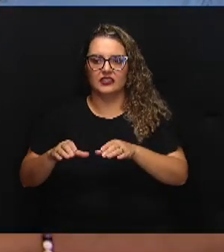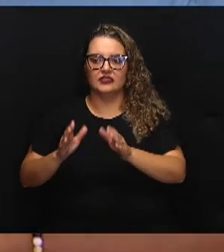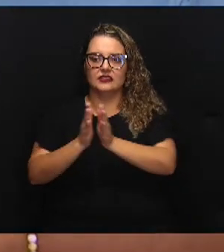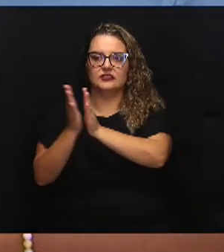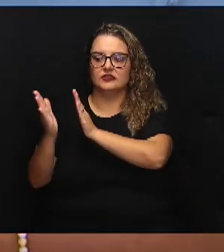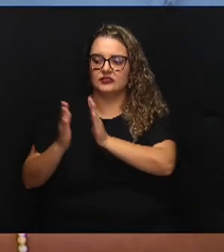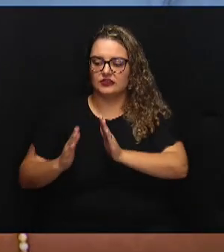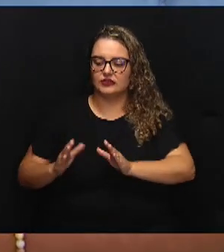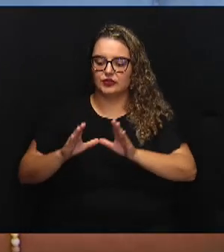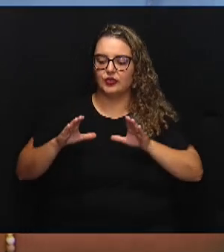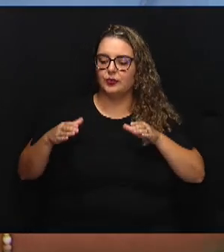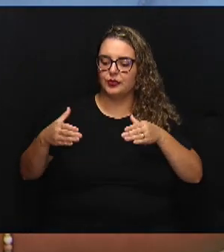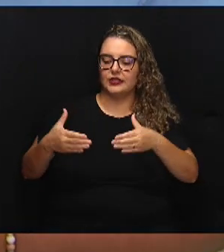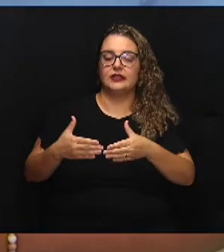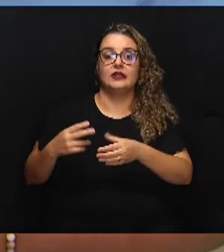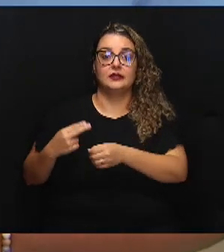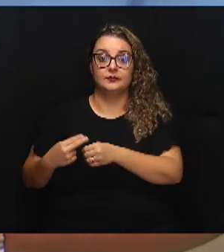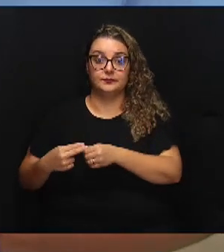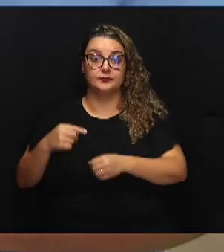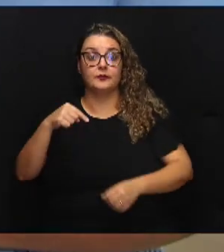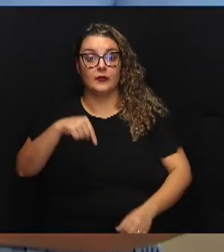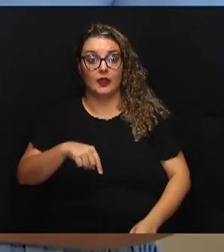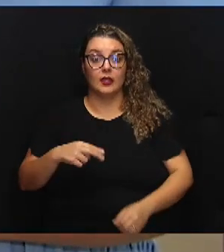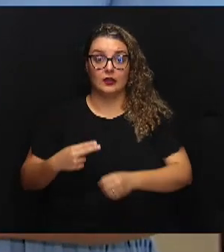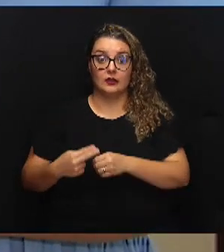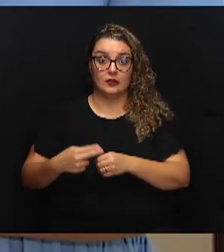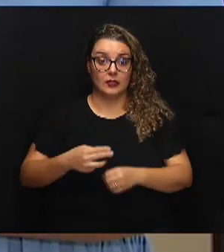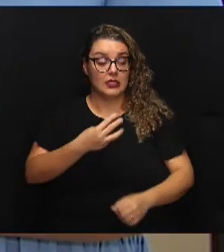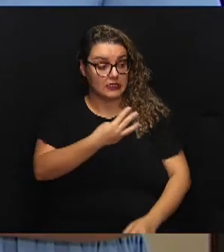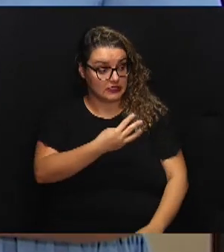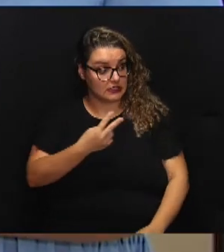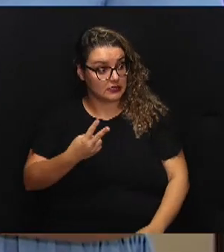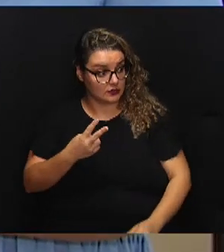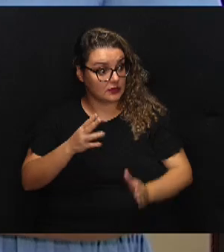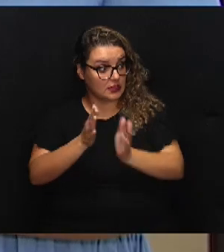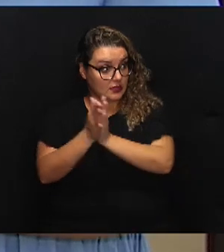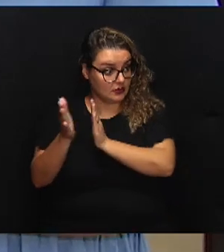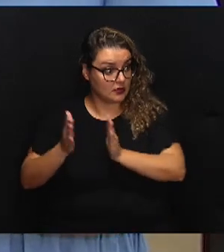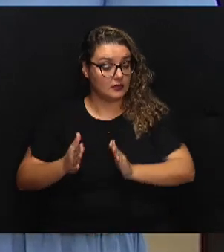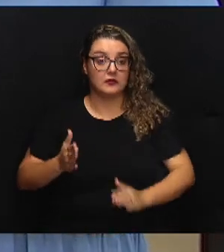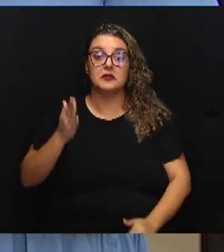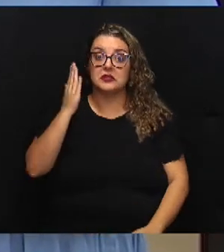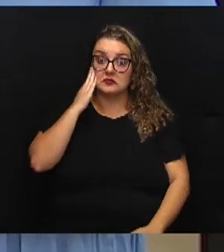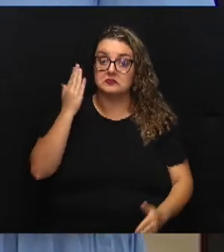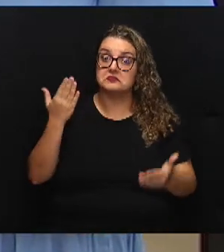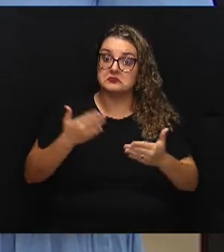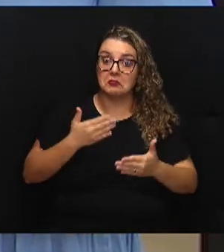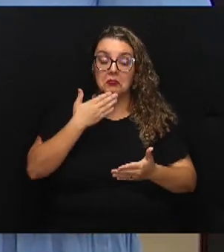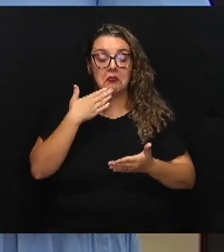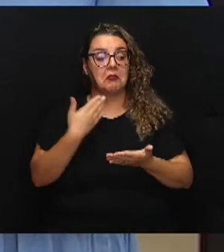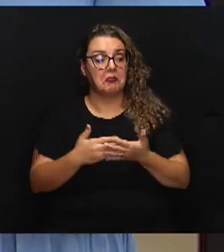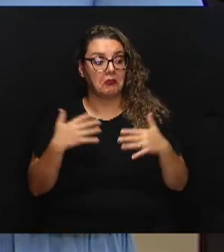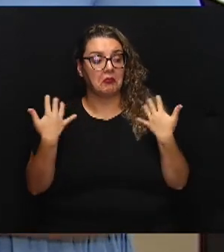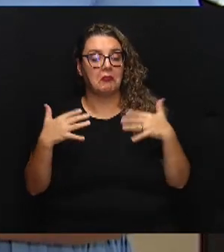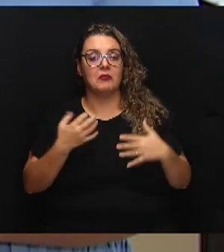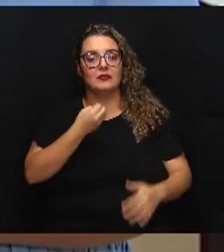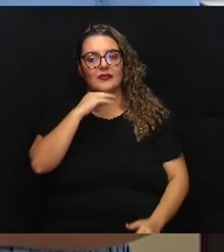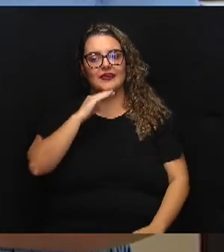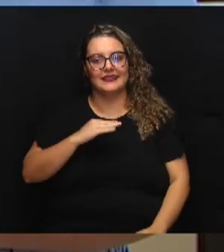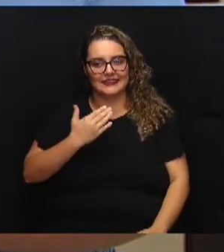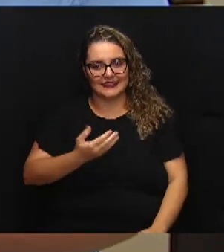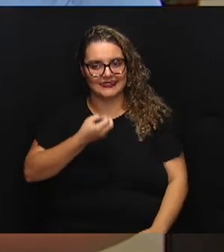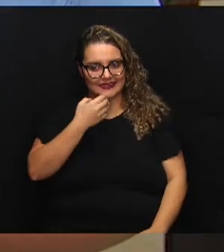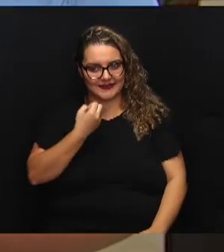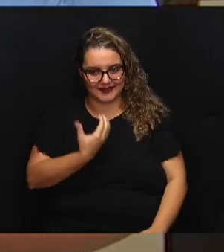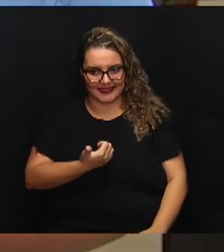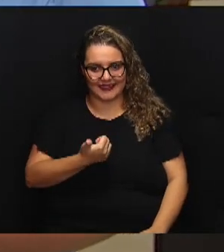Biblioteca Comunitária da Unicamp. Aliás, aqui na Unicamp são 32 bibliotecas. Fiquei sabendo hoje e fiquei impressionado. Boa tarde para você, tudo